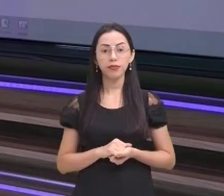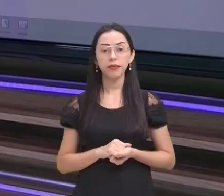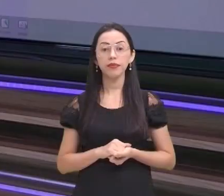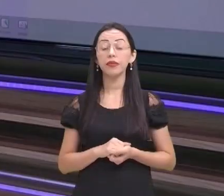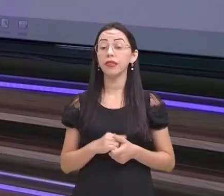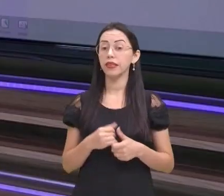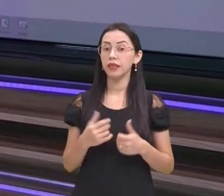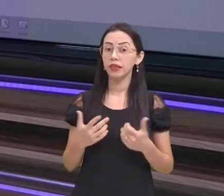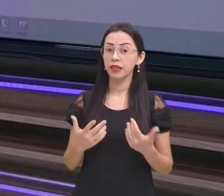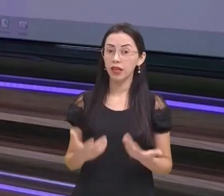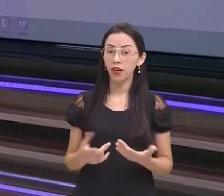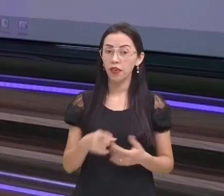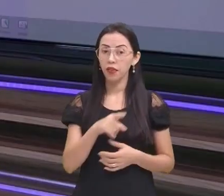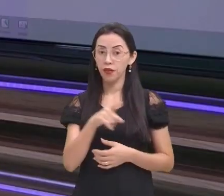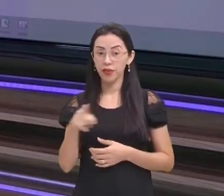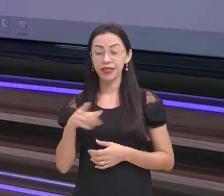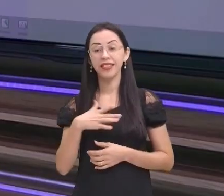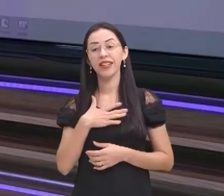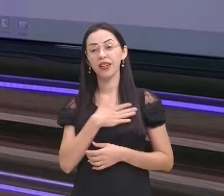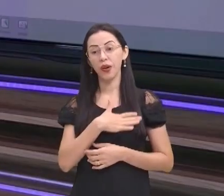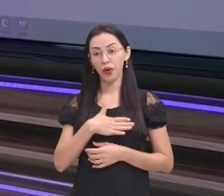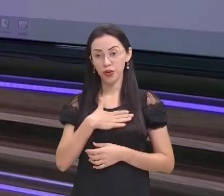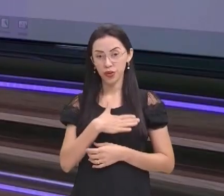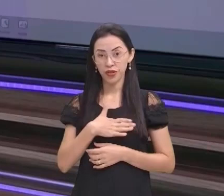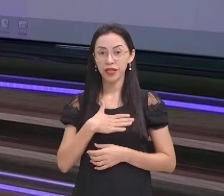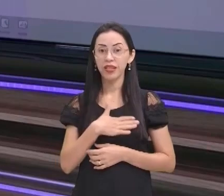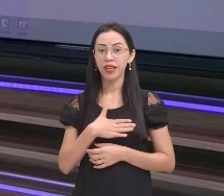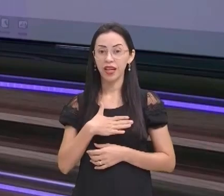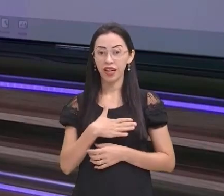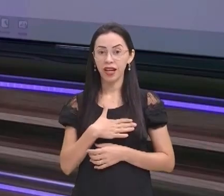Crianças, vocês gostaram da nossa ideia